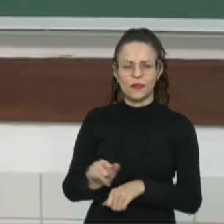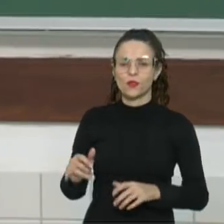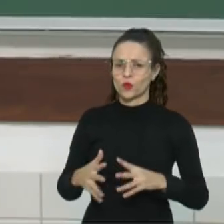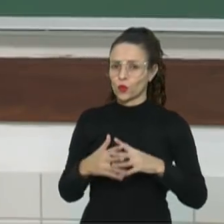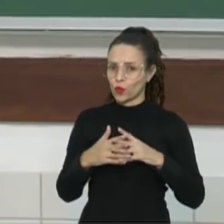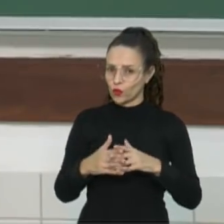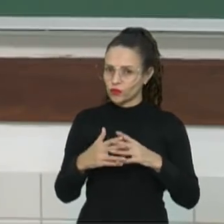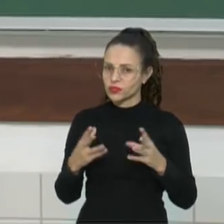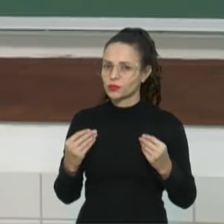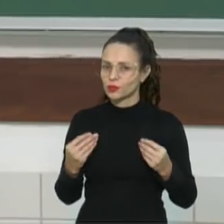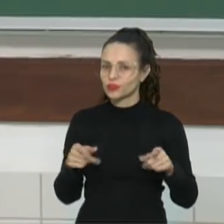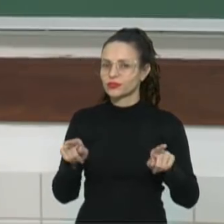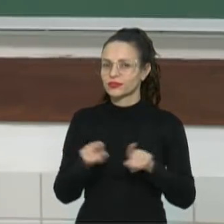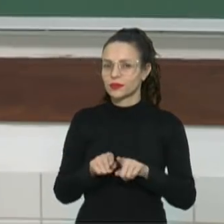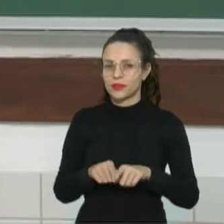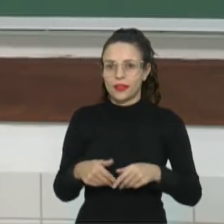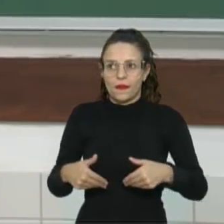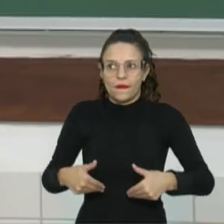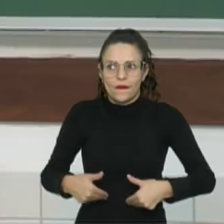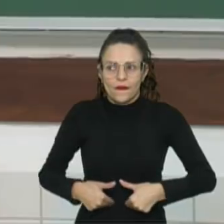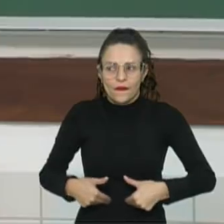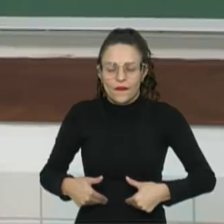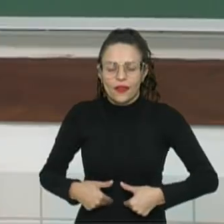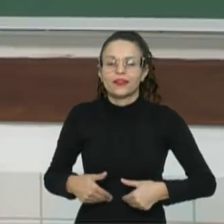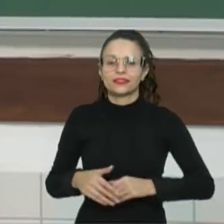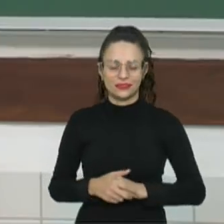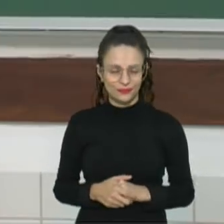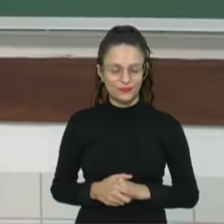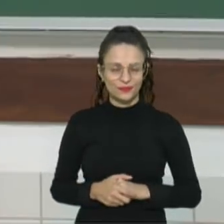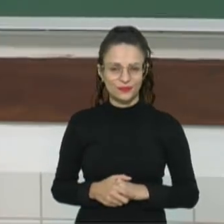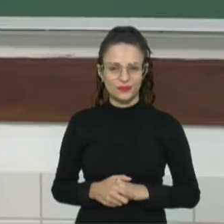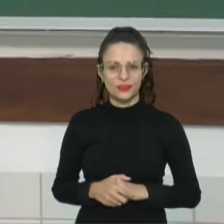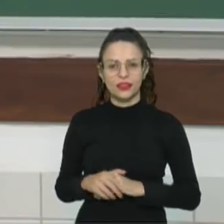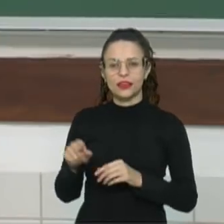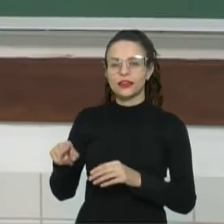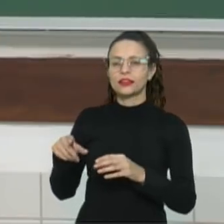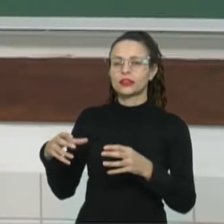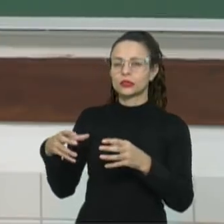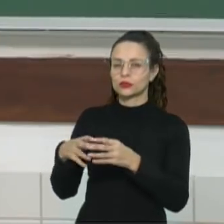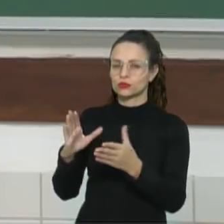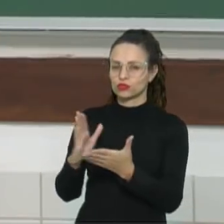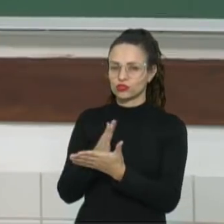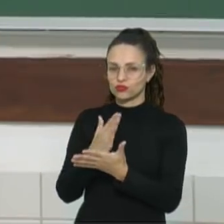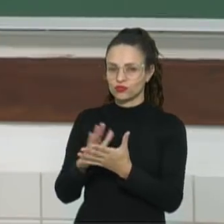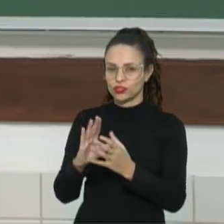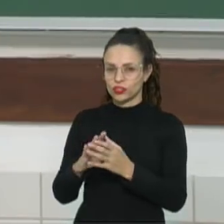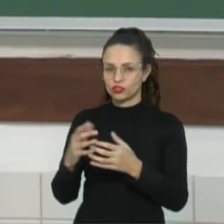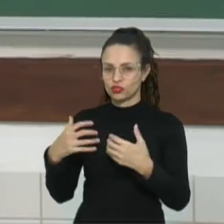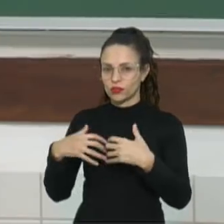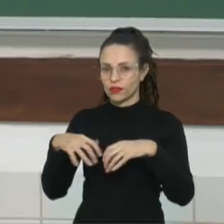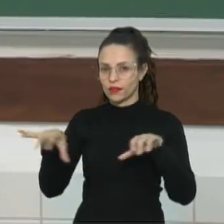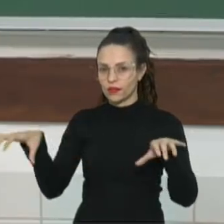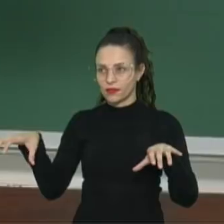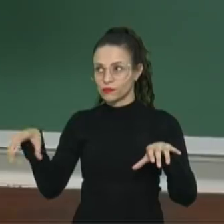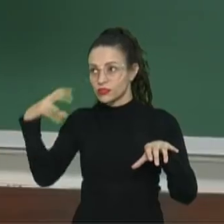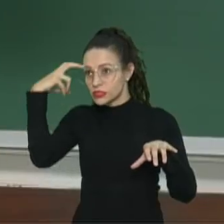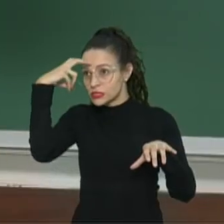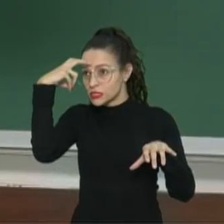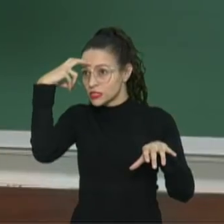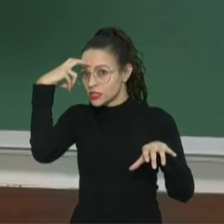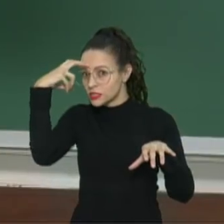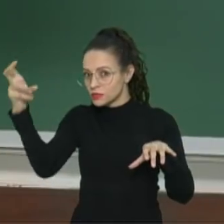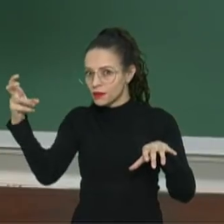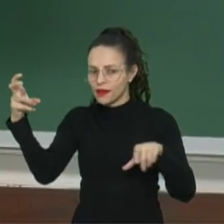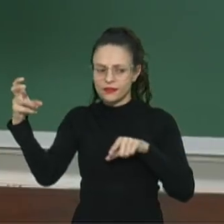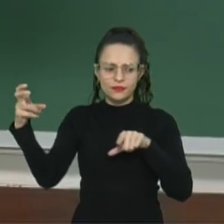né? E que são gulosos, né? Esfomeados. E aí os criados se dividem entre aqueles que são bem espertos, né? Aqueles que